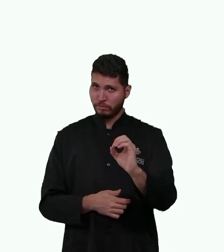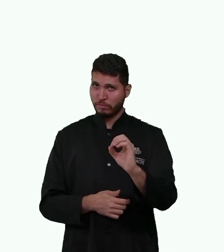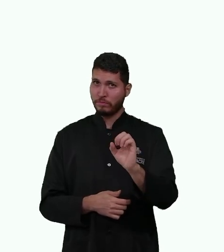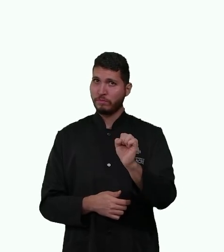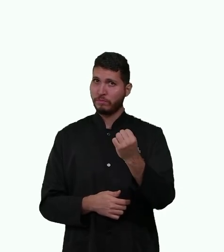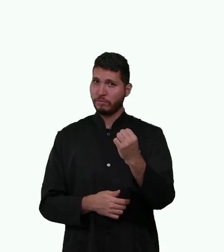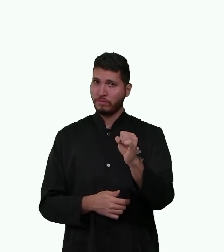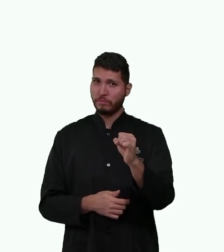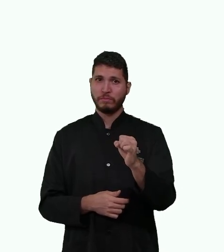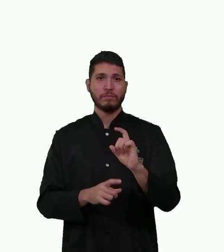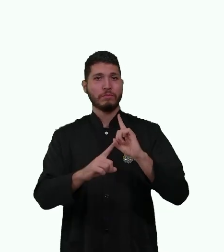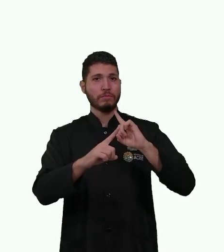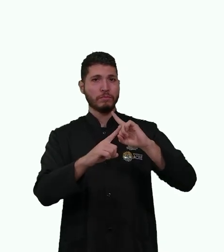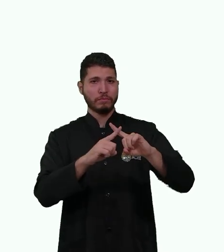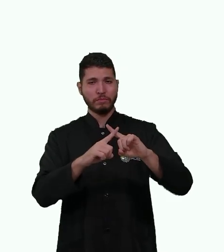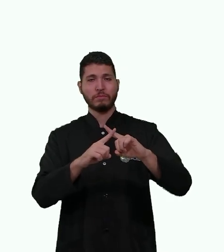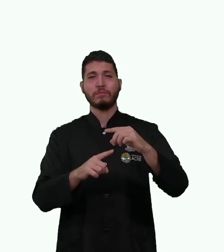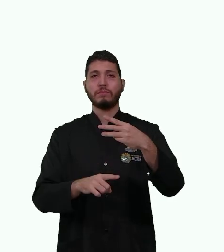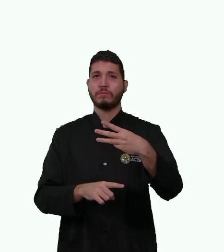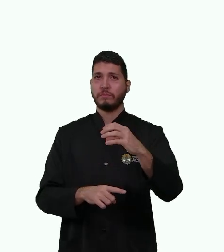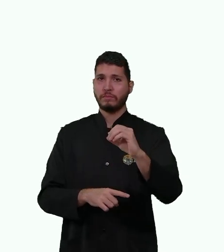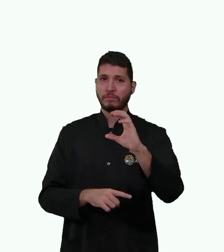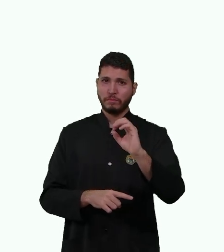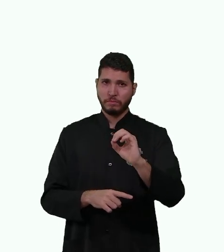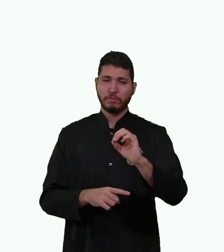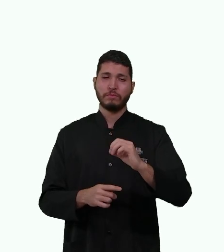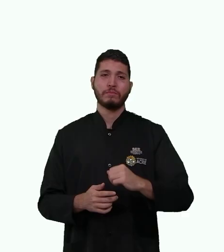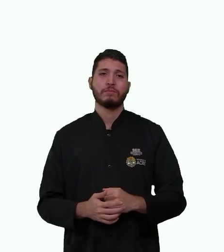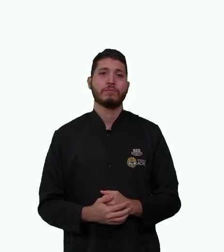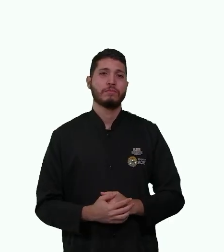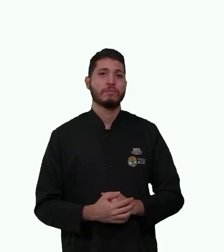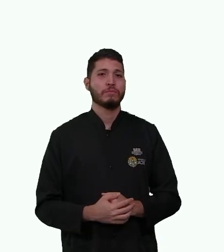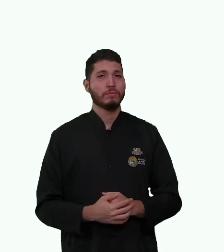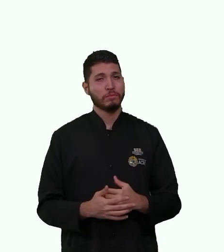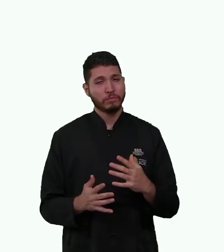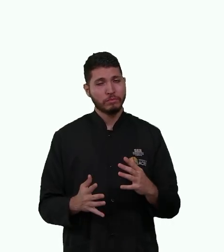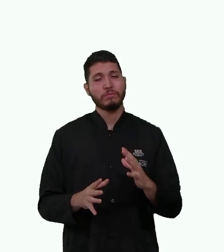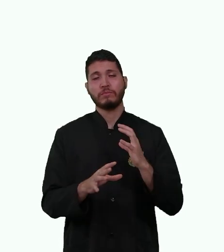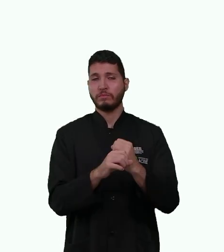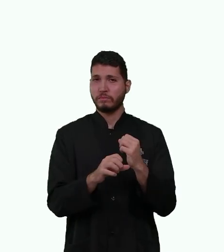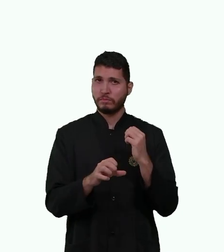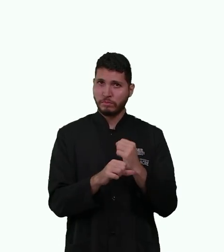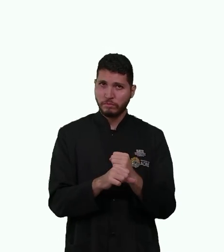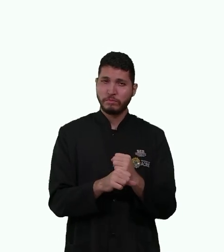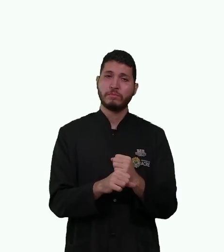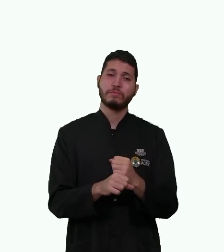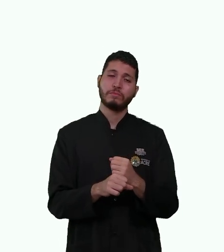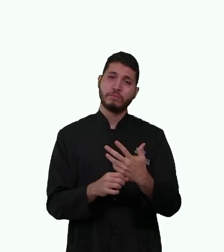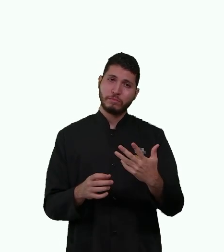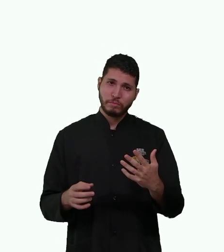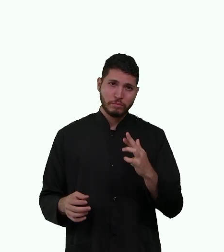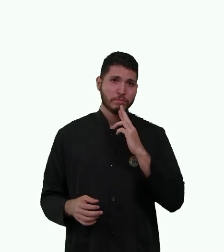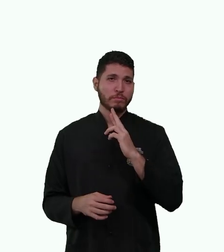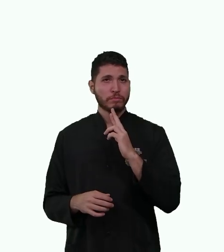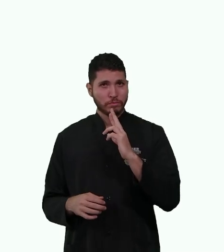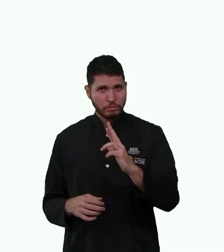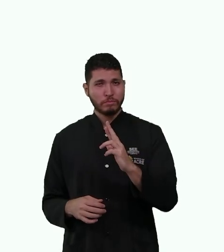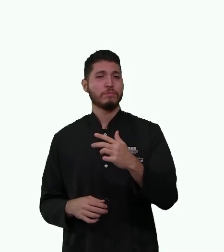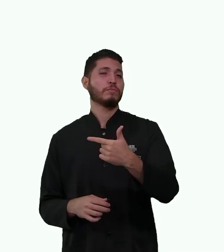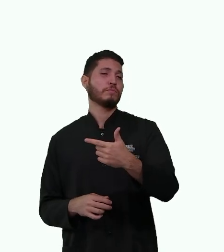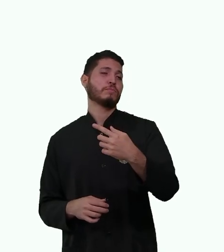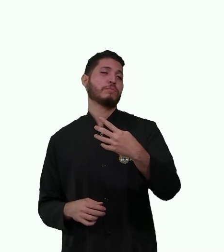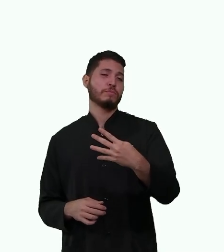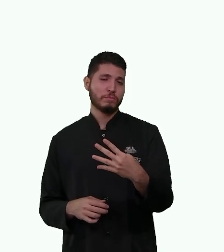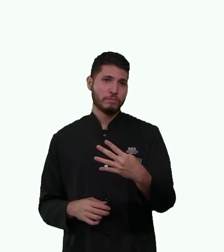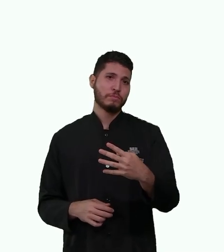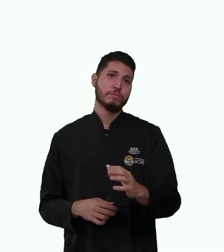0,08 vezes 300. Quando você fizer esta multiplicação, isso também vai resultar em 24.